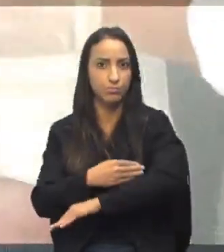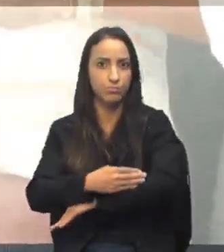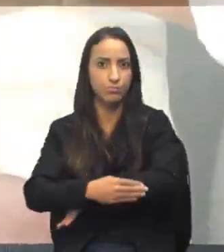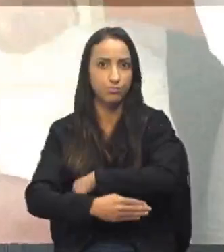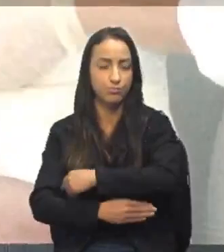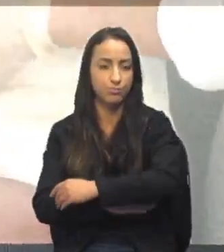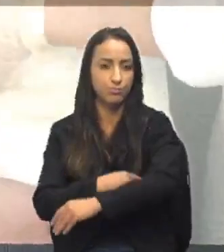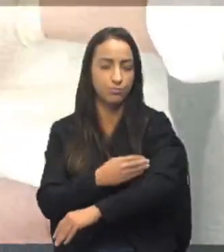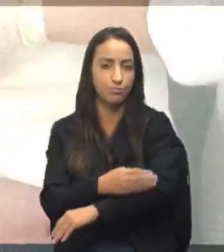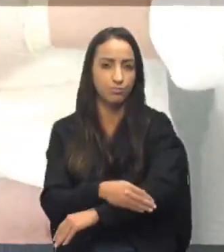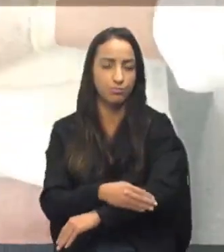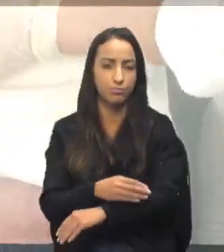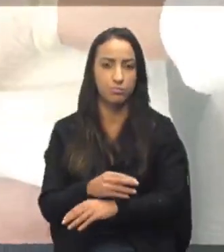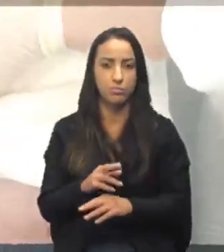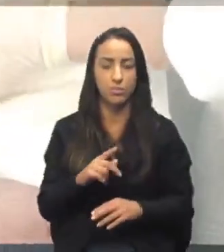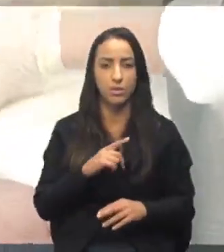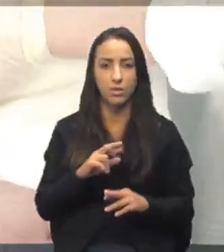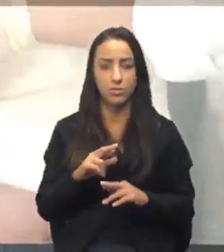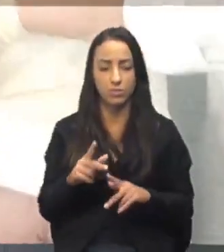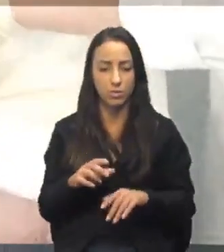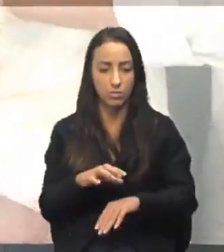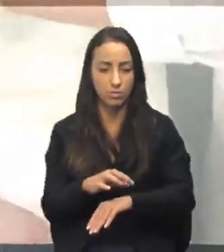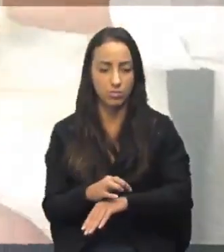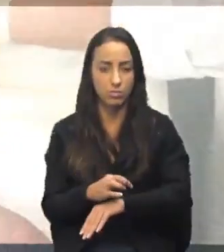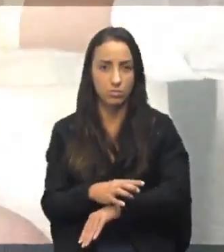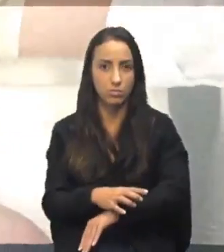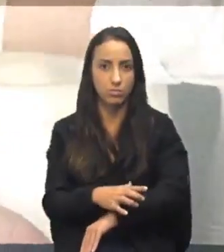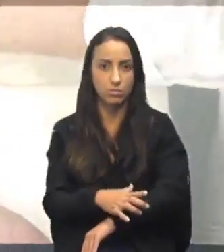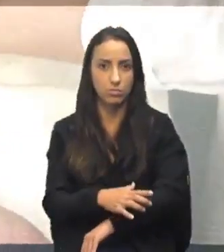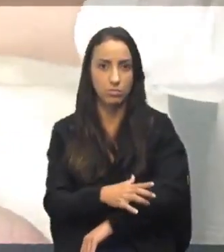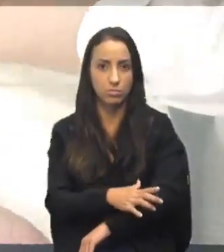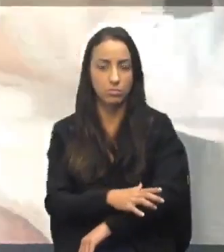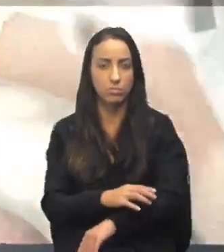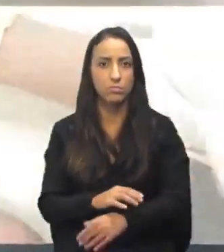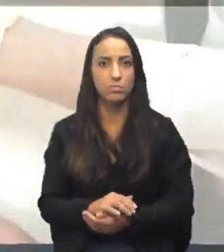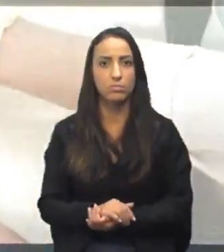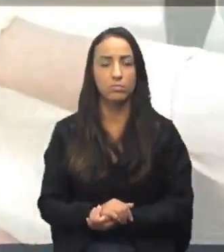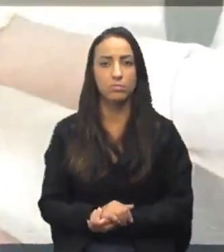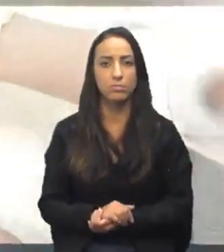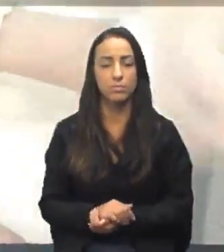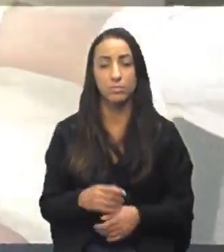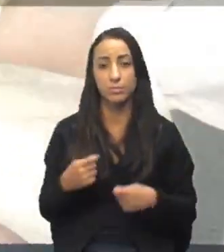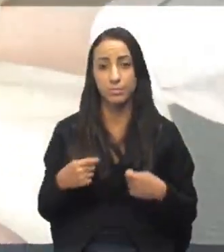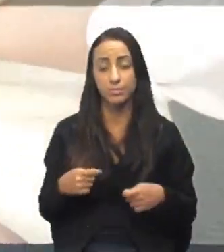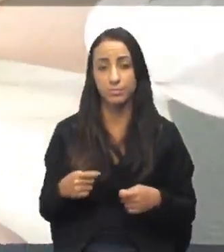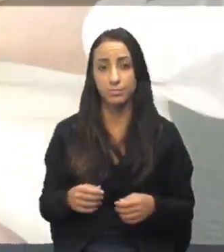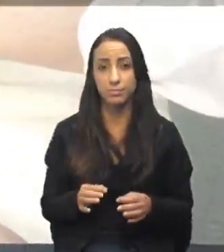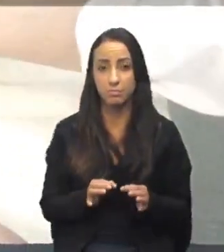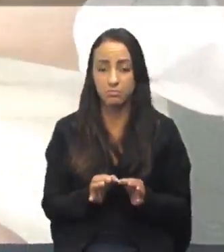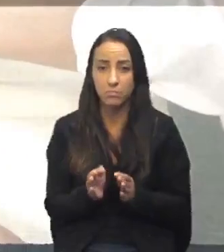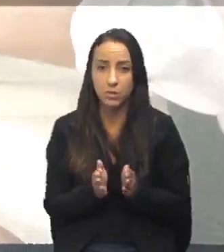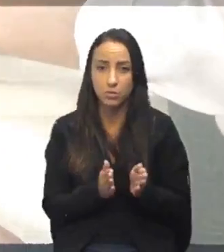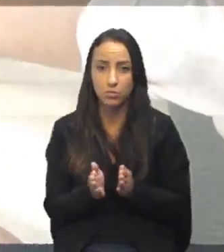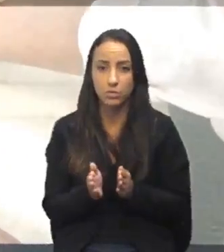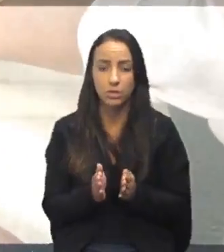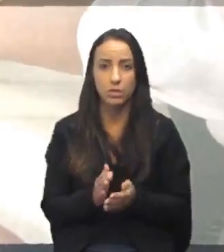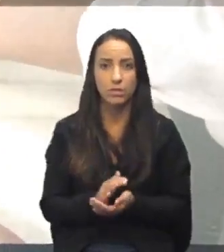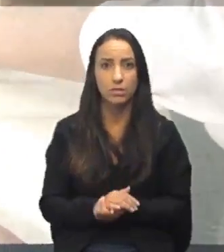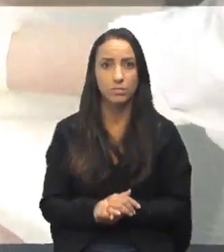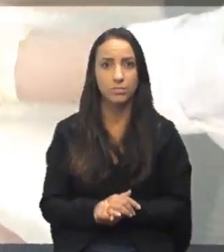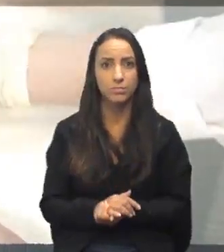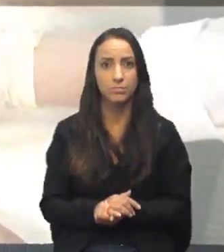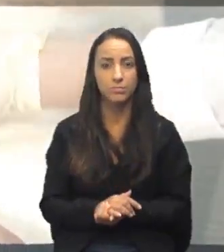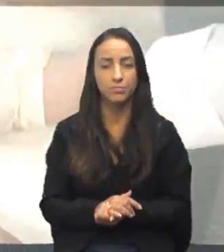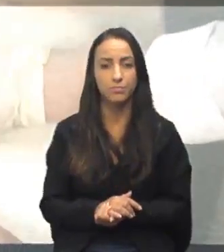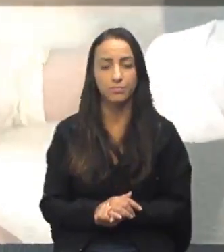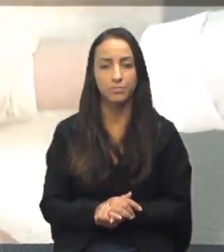várias diferenças de relação em diâmetro, então a atadura precisa estar ajustada a